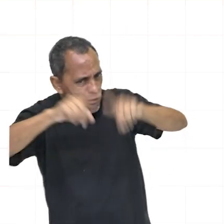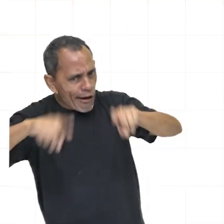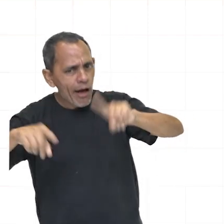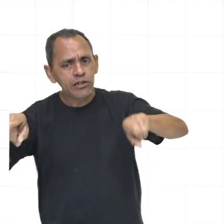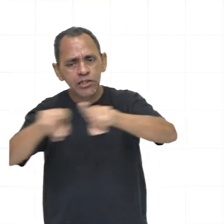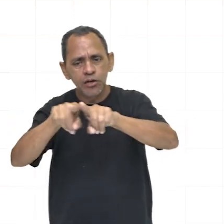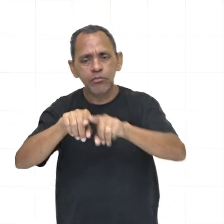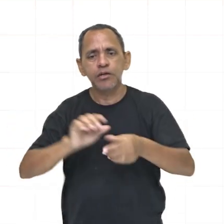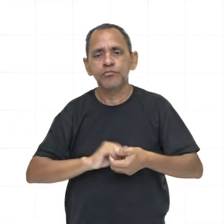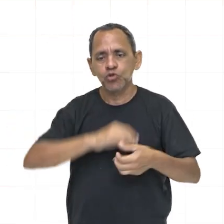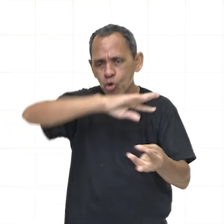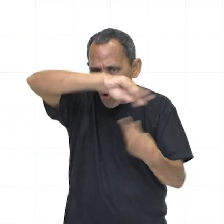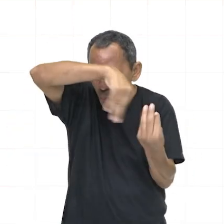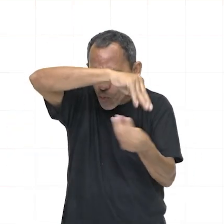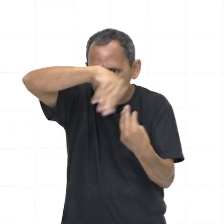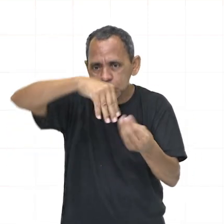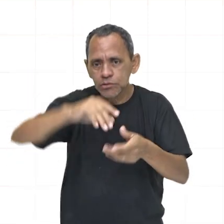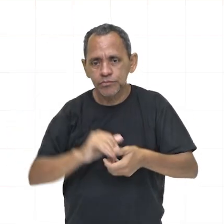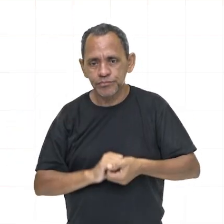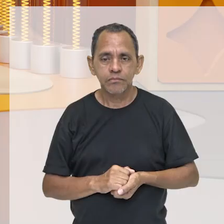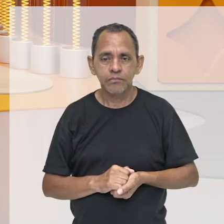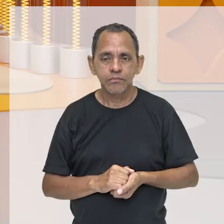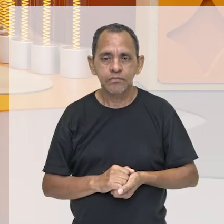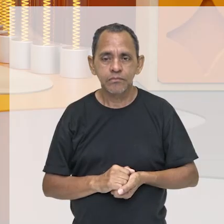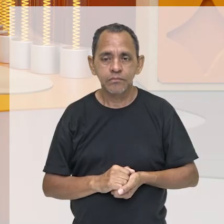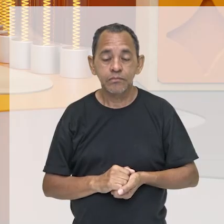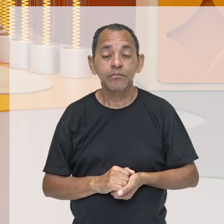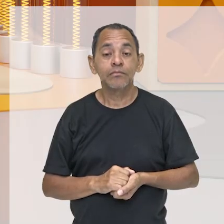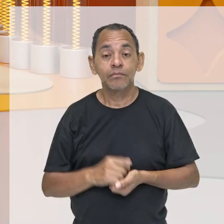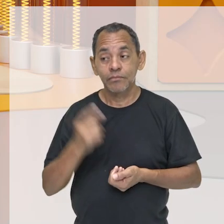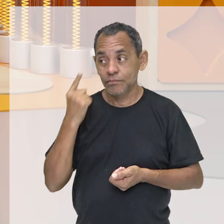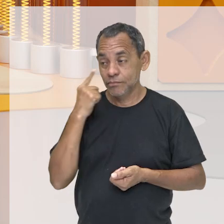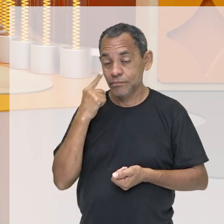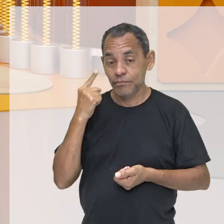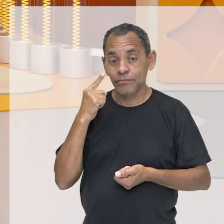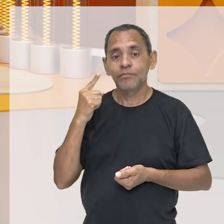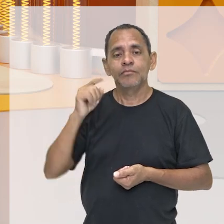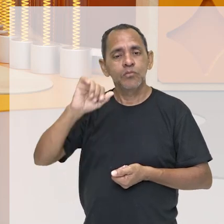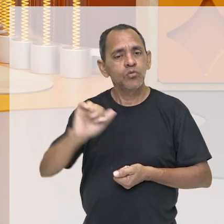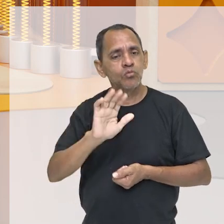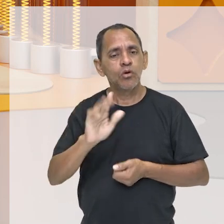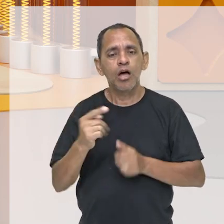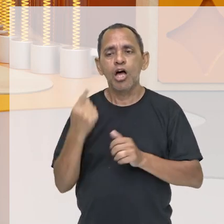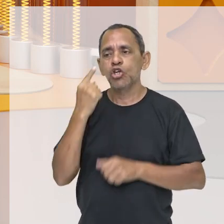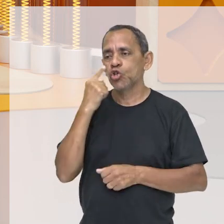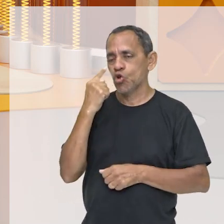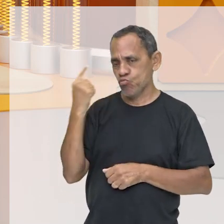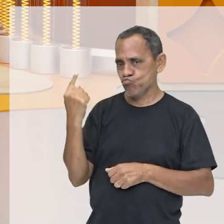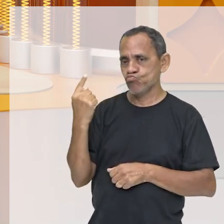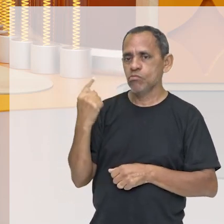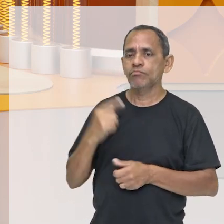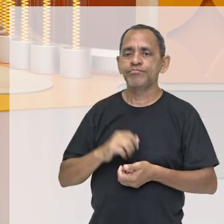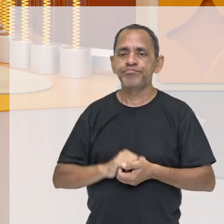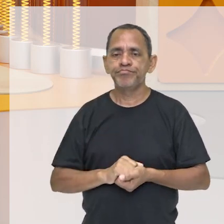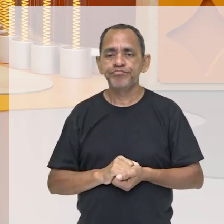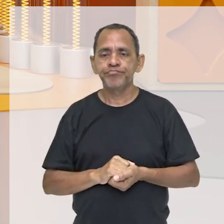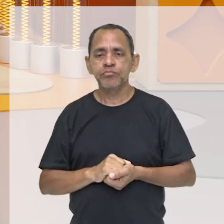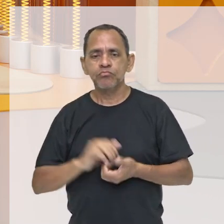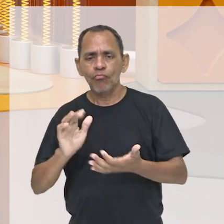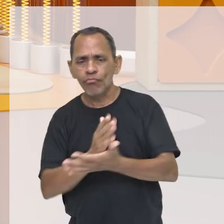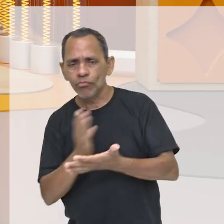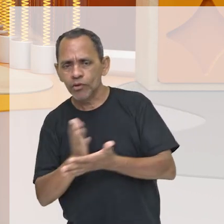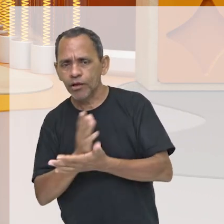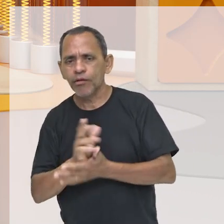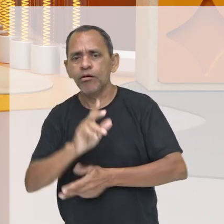comuns às civilizações orientais. E aí aqui a gente pode observar, nós vamos falar agora de algumas